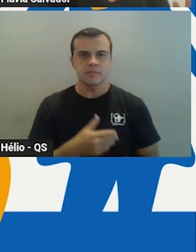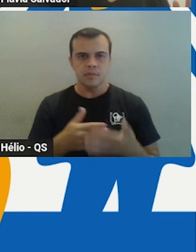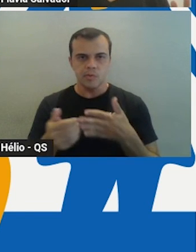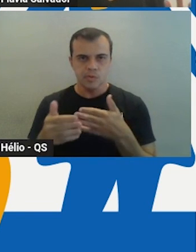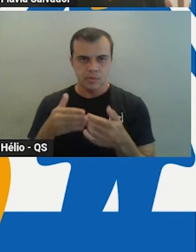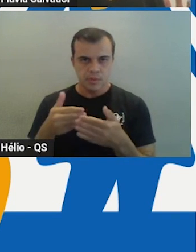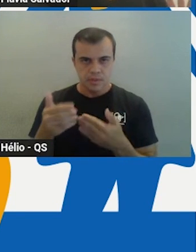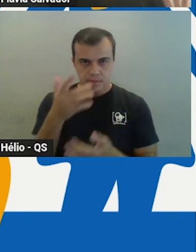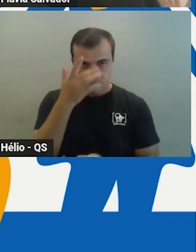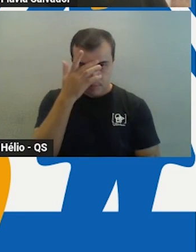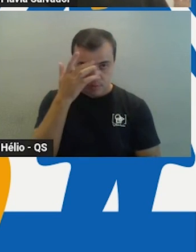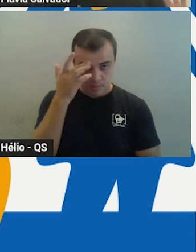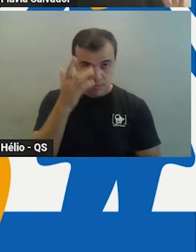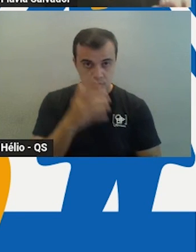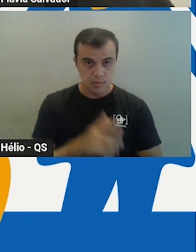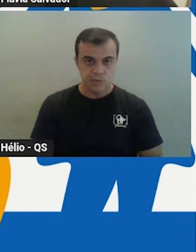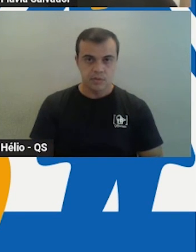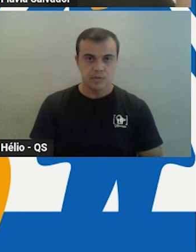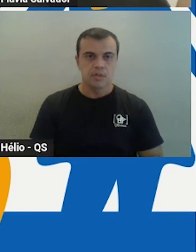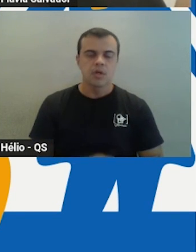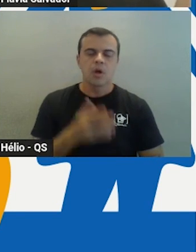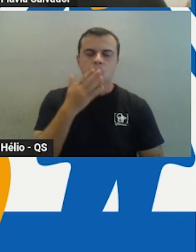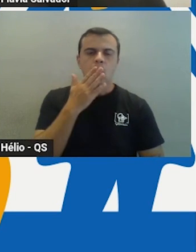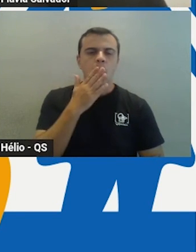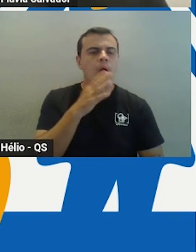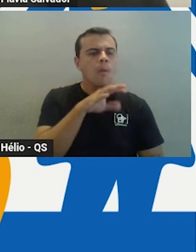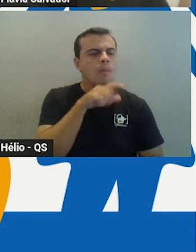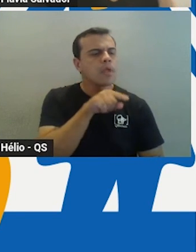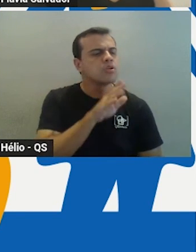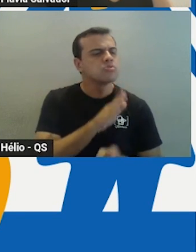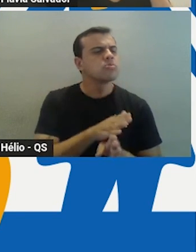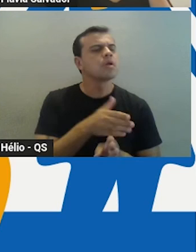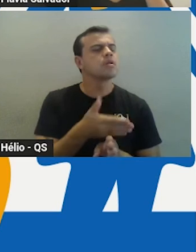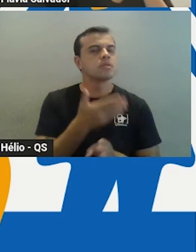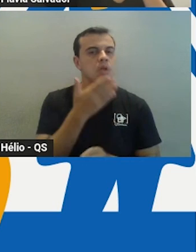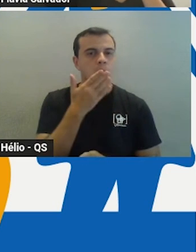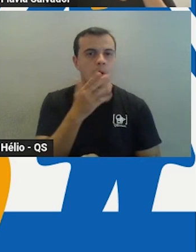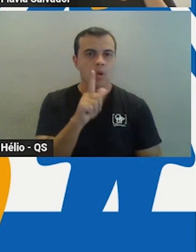pessoa. Então, que bicho é esse? É lógico que